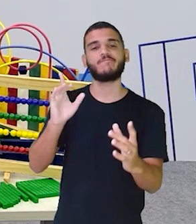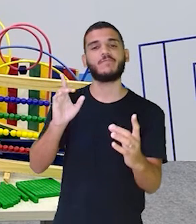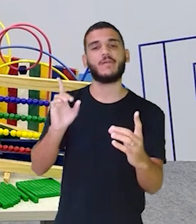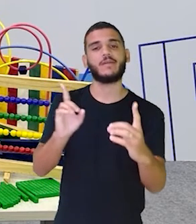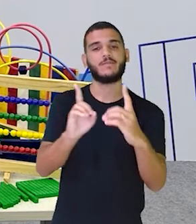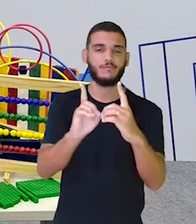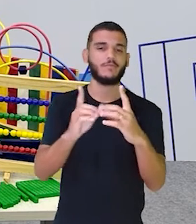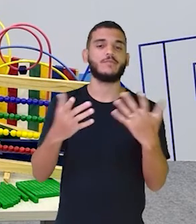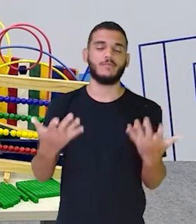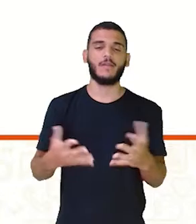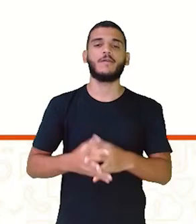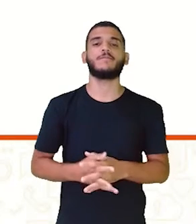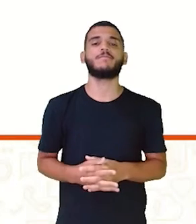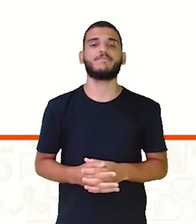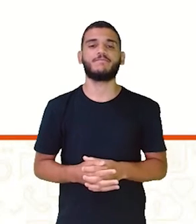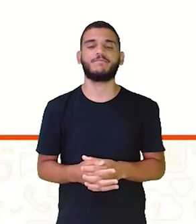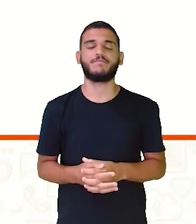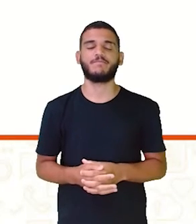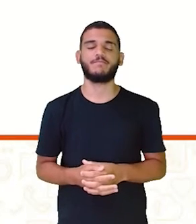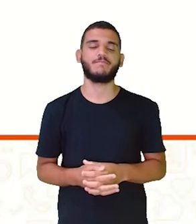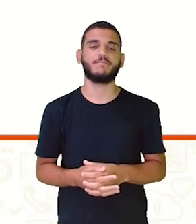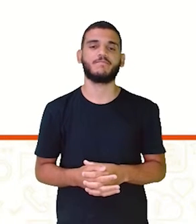hoje. Então,